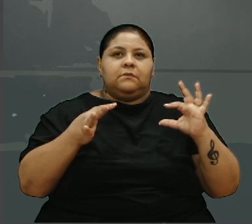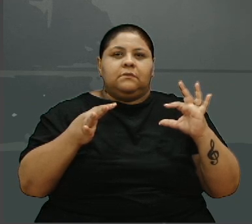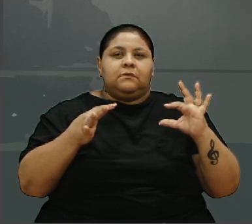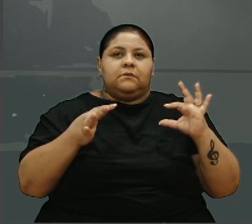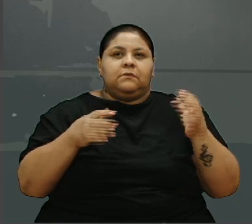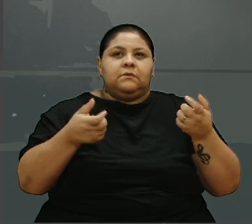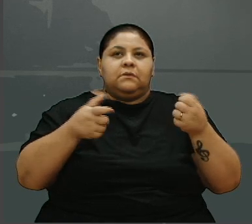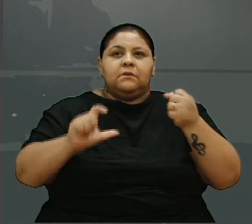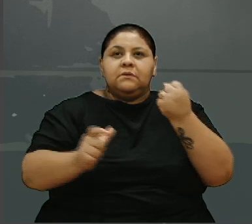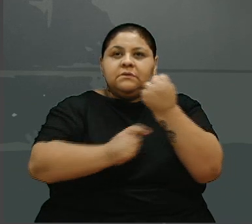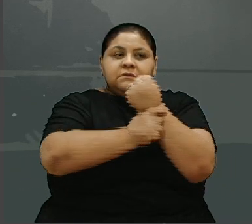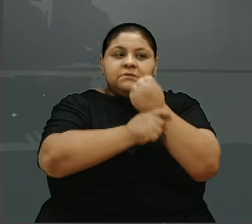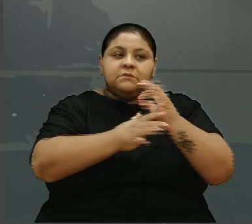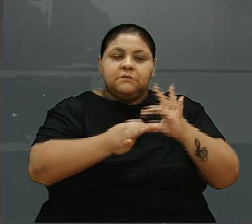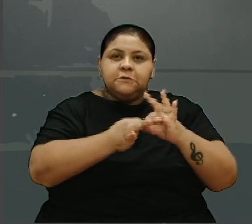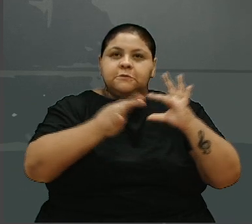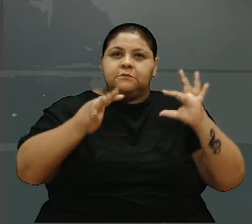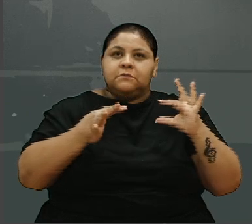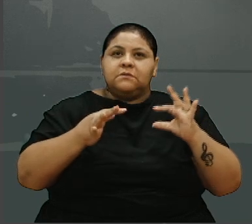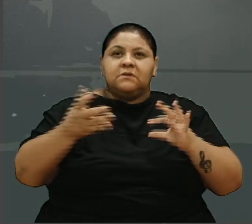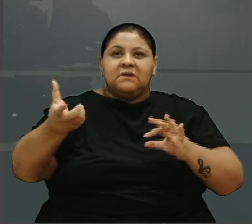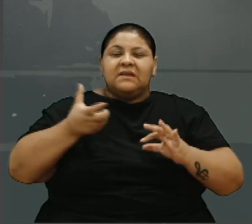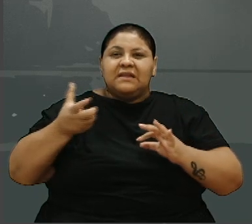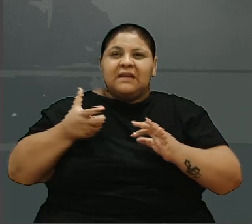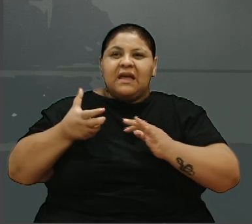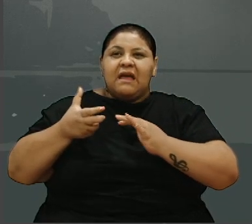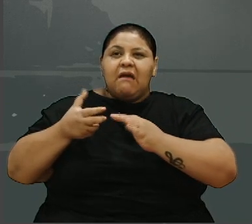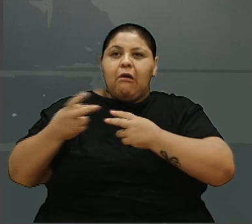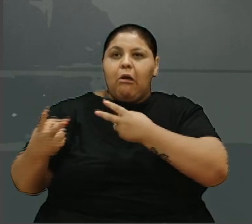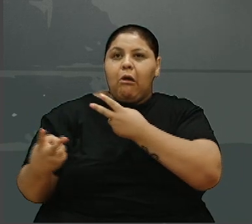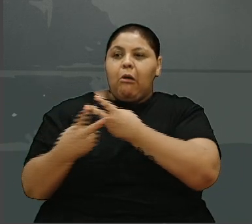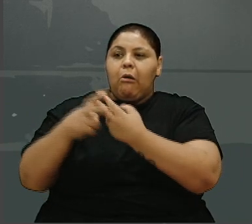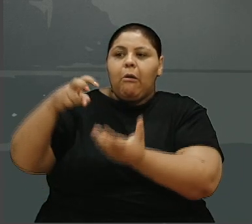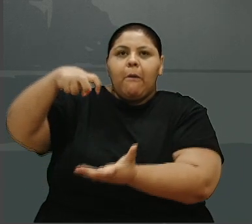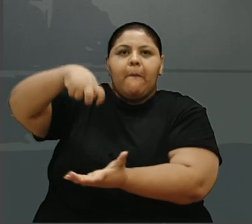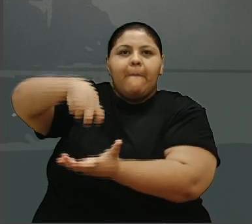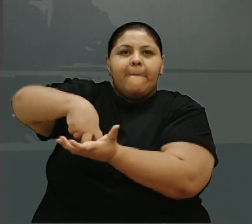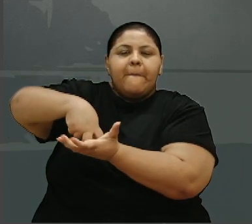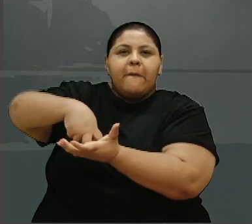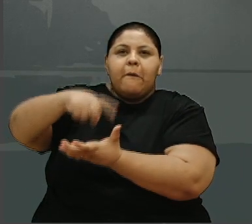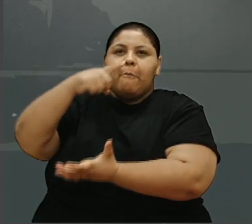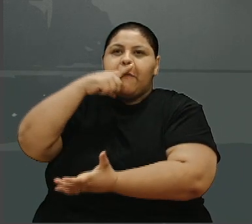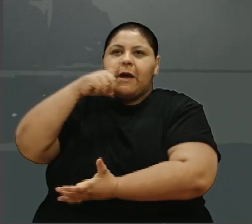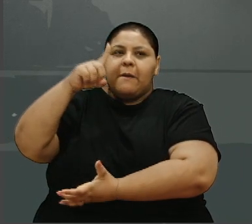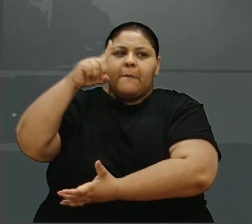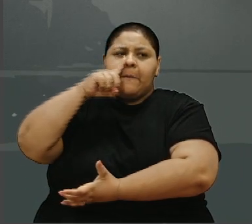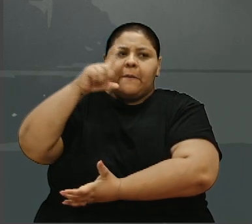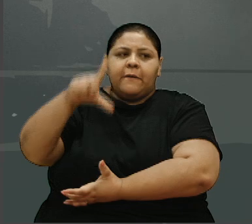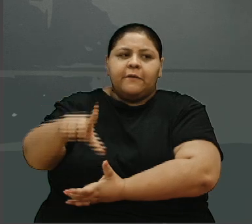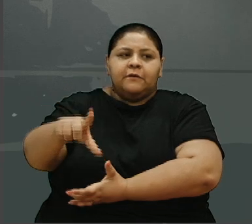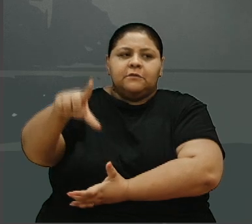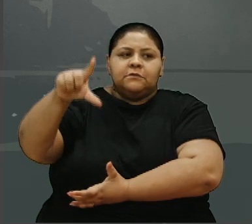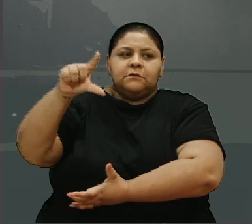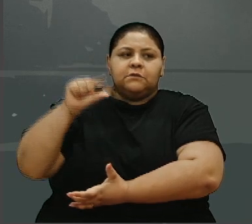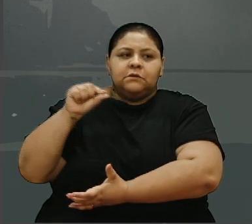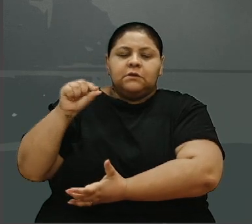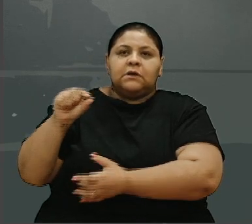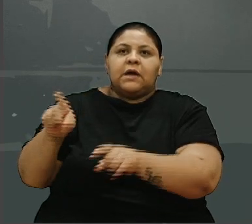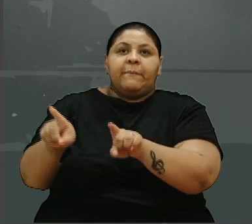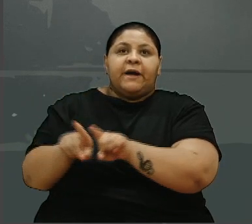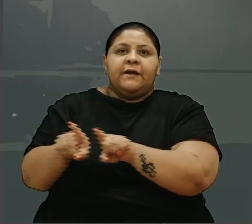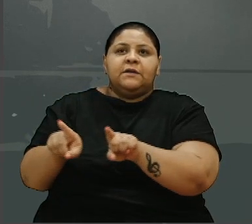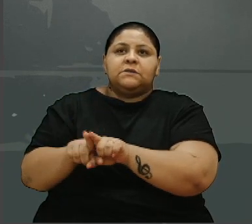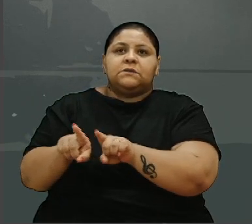Deveria garantir a liberdade, quer punir pais por suas decisões. O Estado tem o direito, isso aqui é